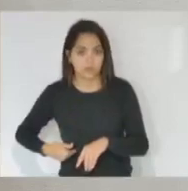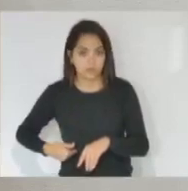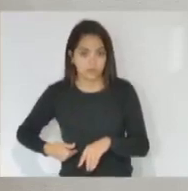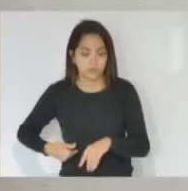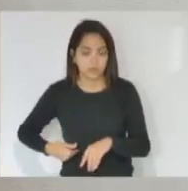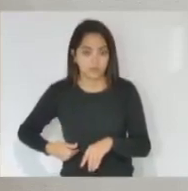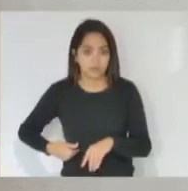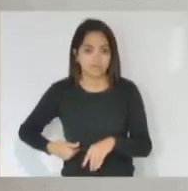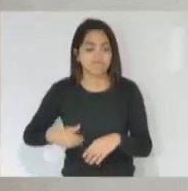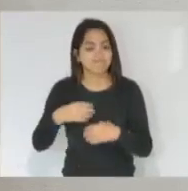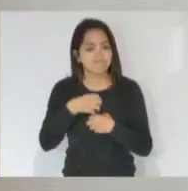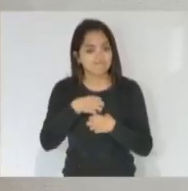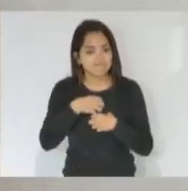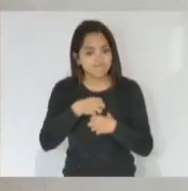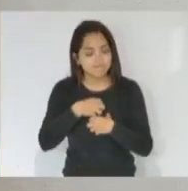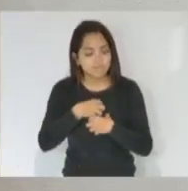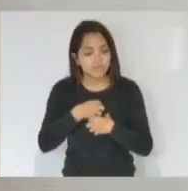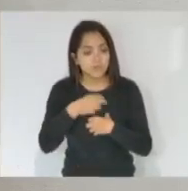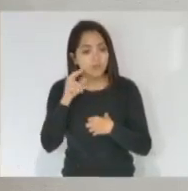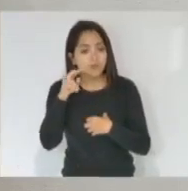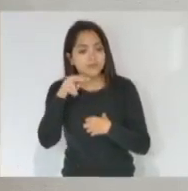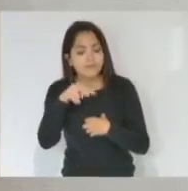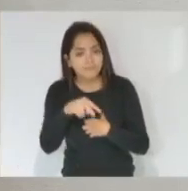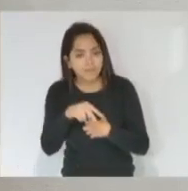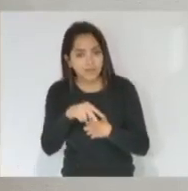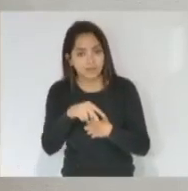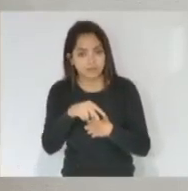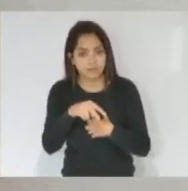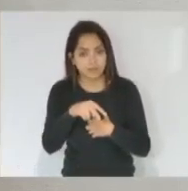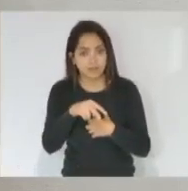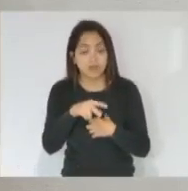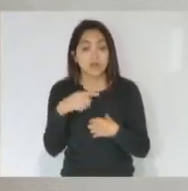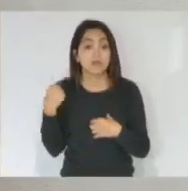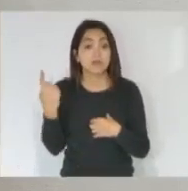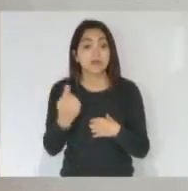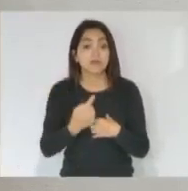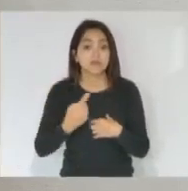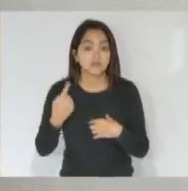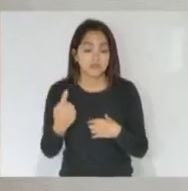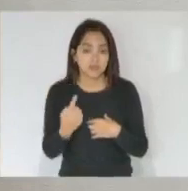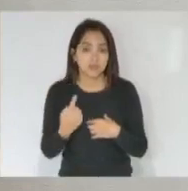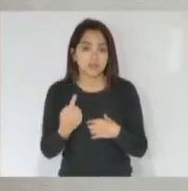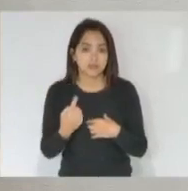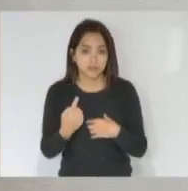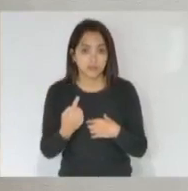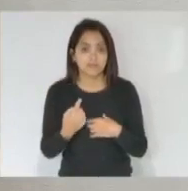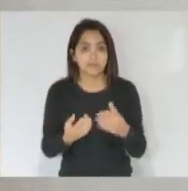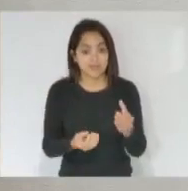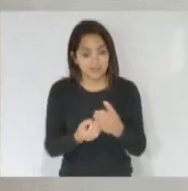que ele possa se sensibilizar e deixar que nós possamos fazer essa safra